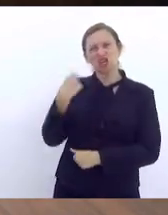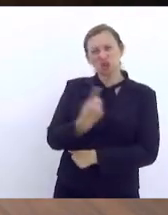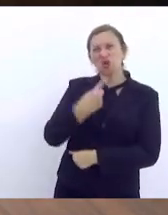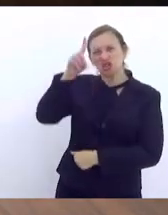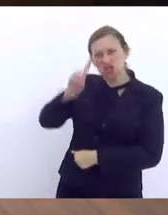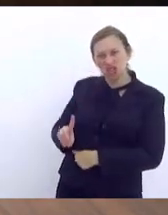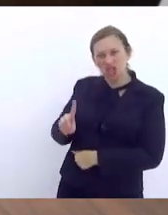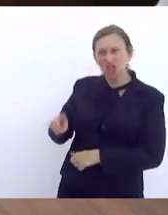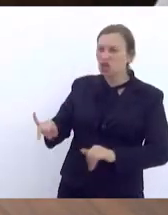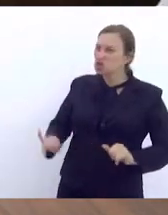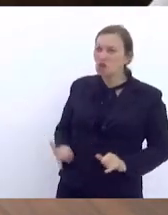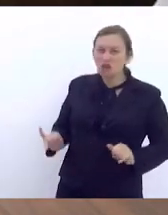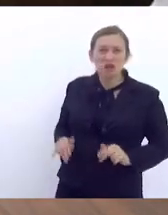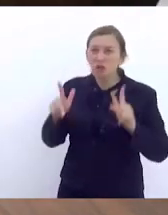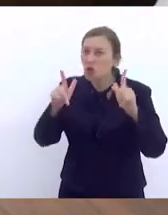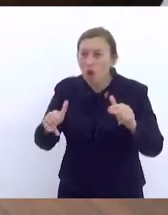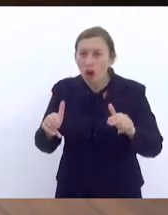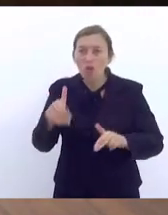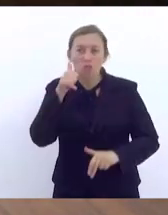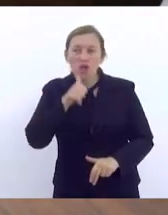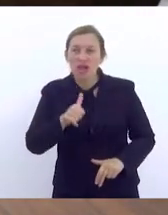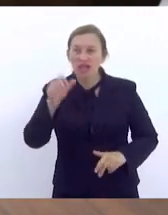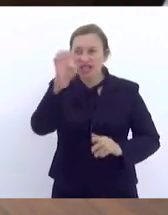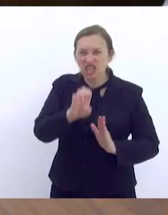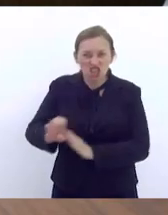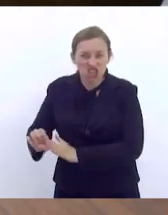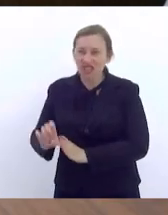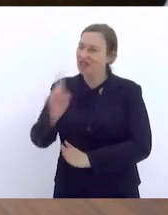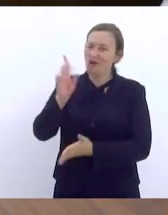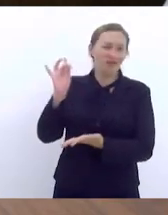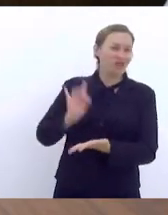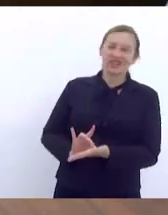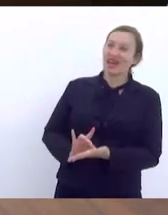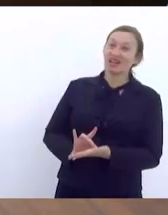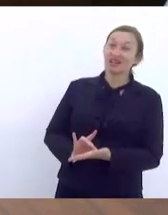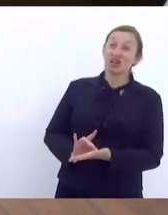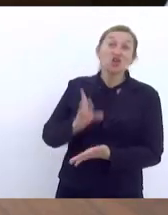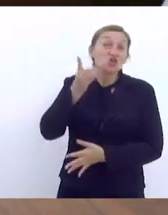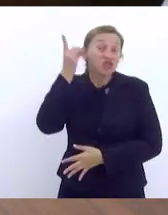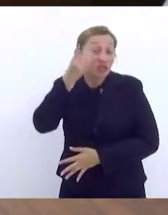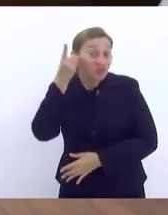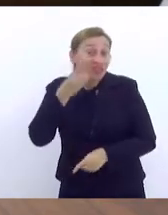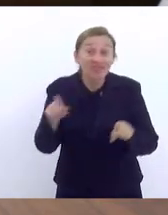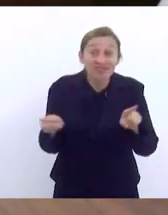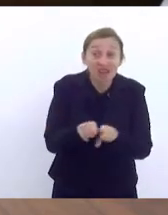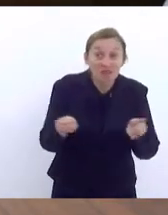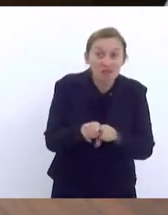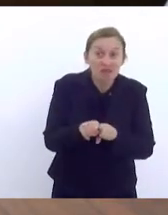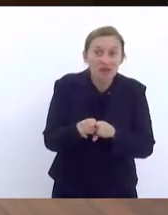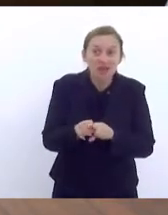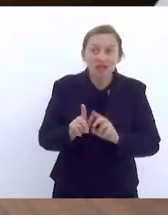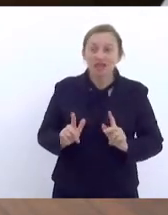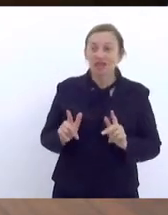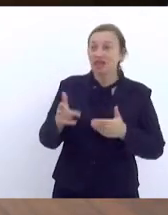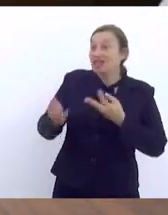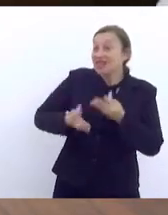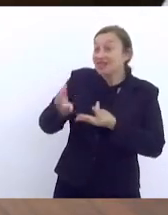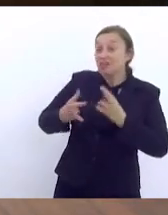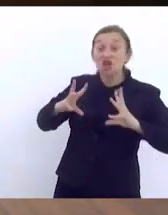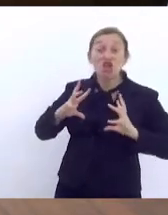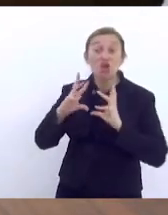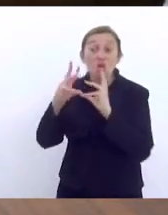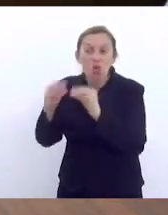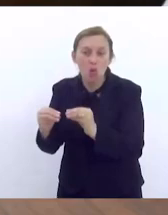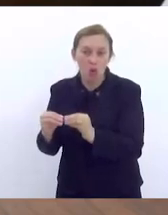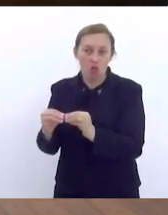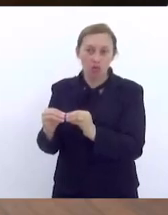sofremos igual as mulheres da esquerda não é verdade não é verdade que os deputados também tem o mesmo tratamento que o tratamento do pessoal